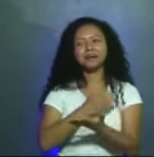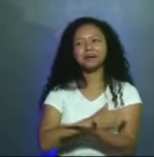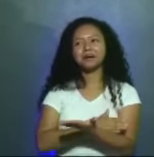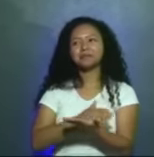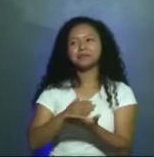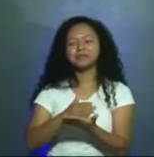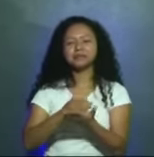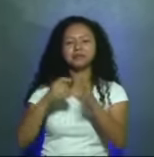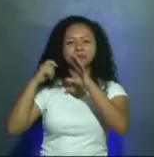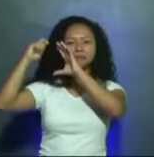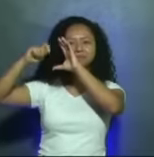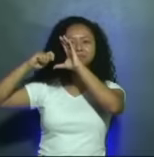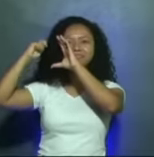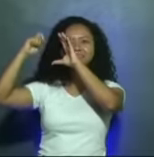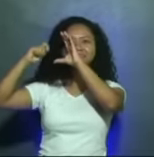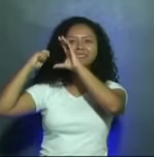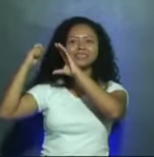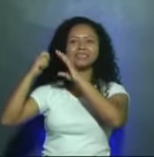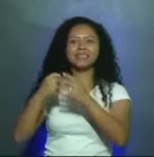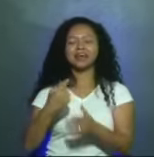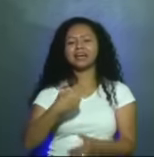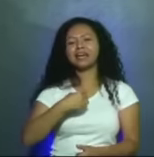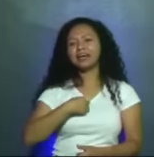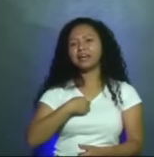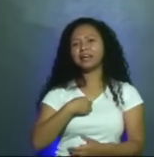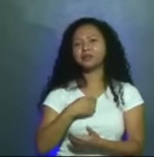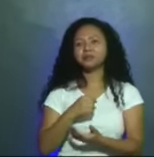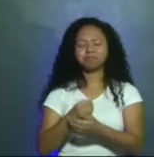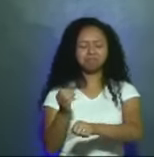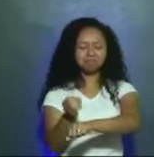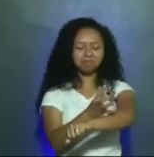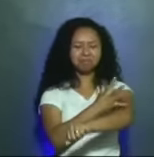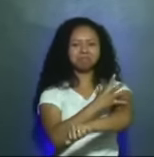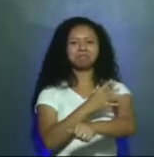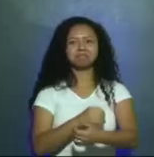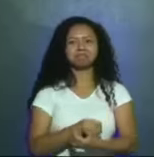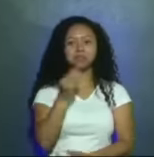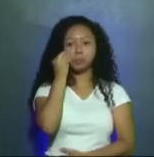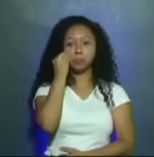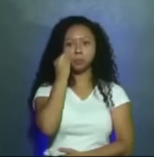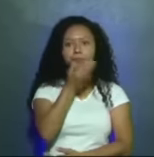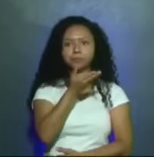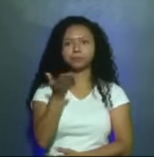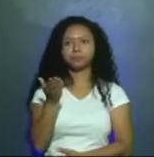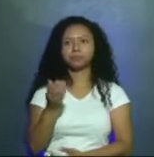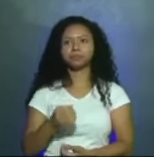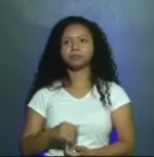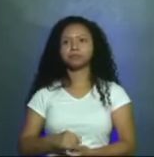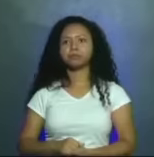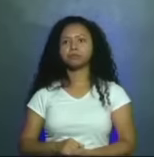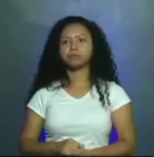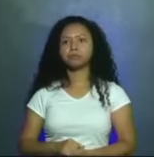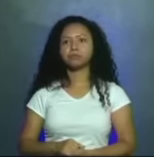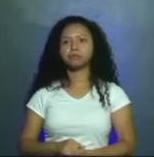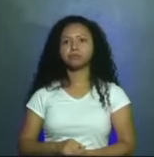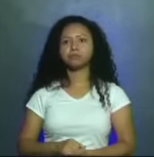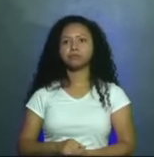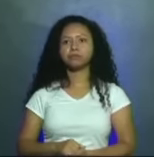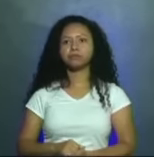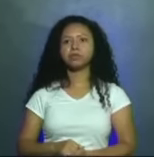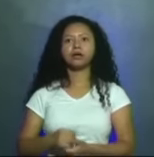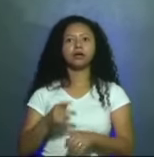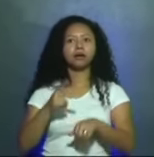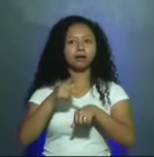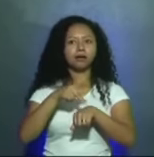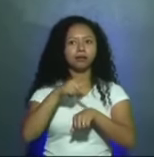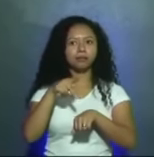pequeno vídeo que eu achei tão emocionante, que eu queria mostrar para vocês. Gente, todo mundo pensa que a Páscoa é